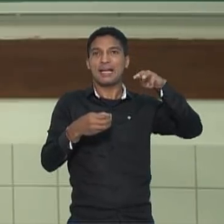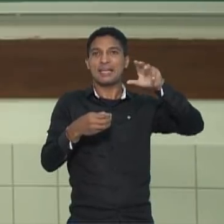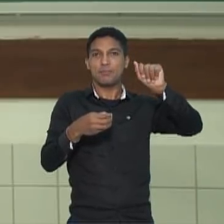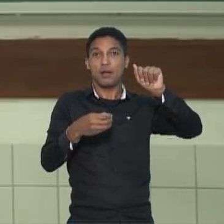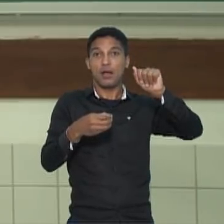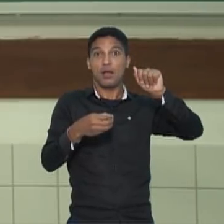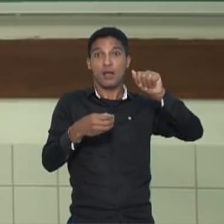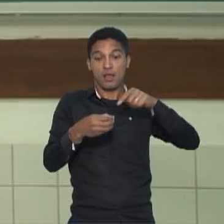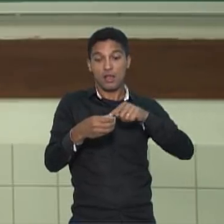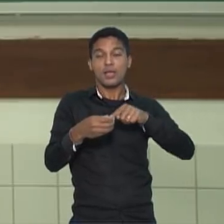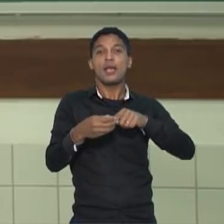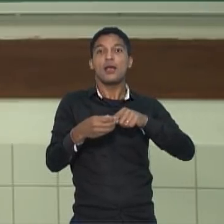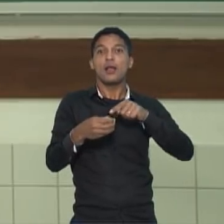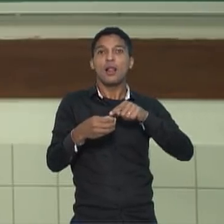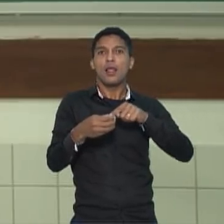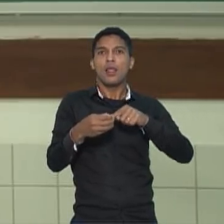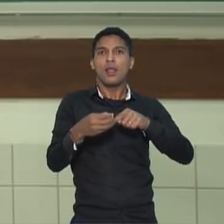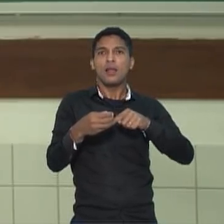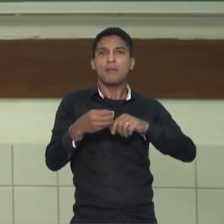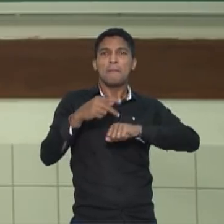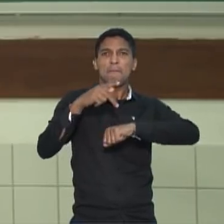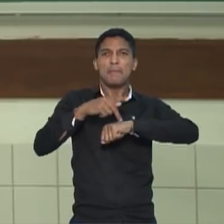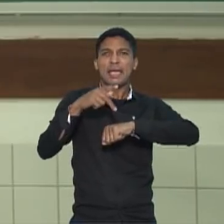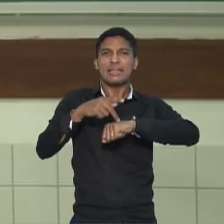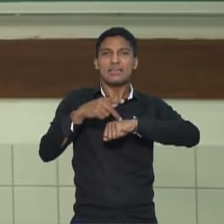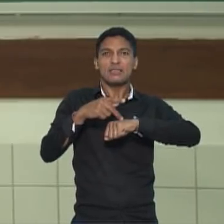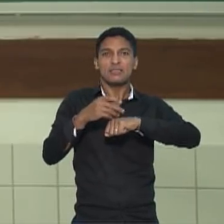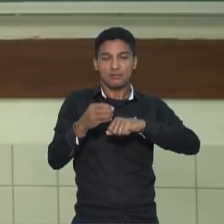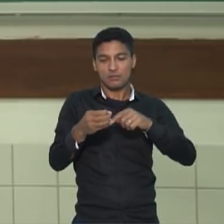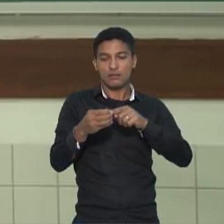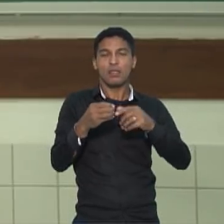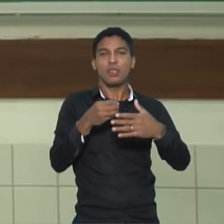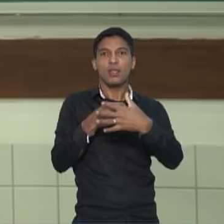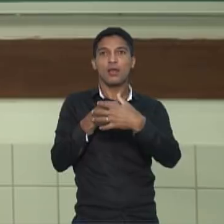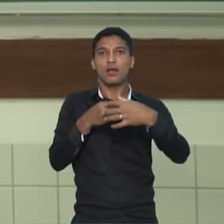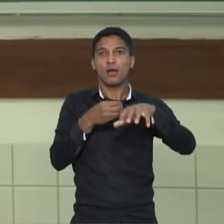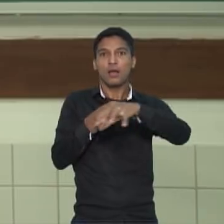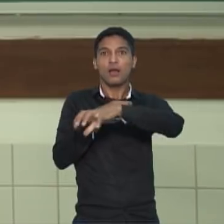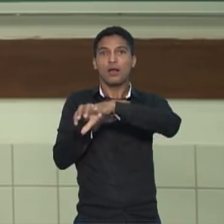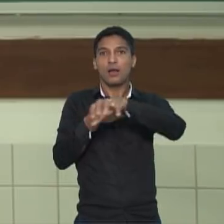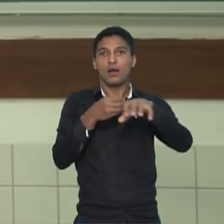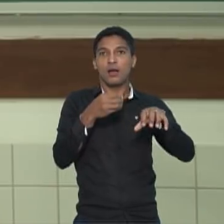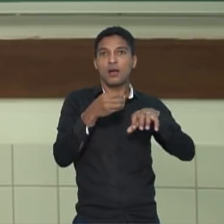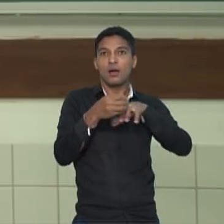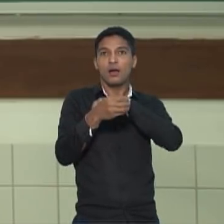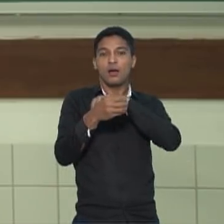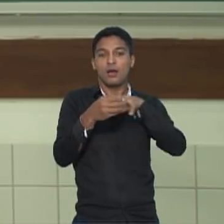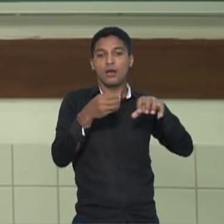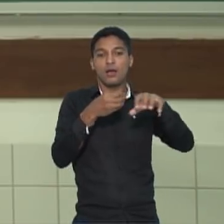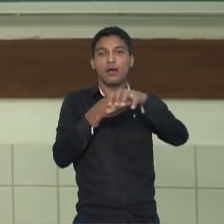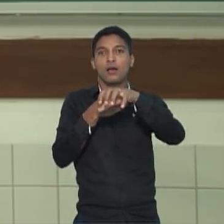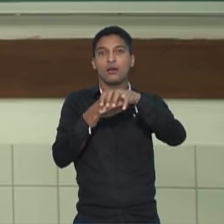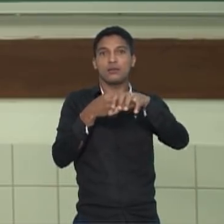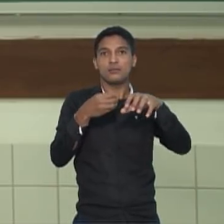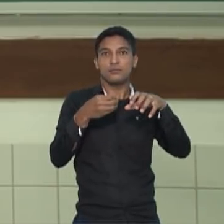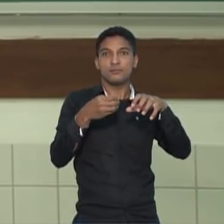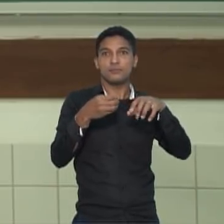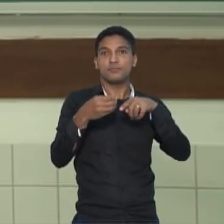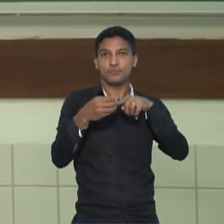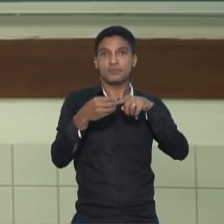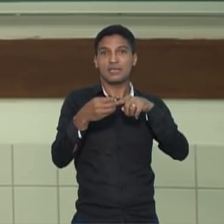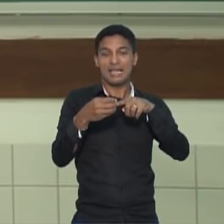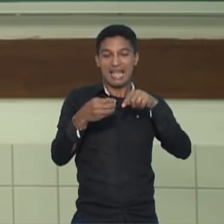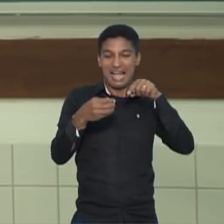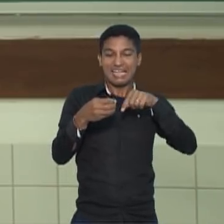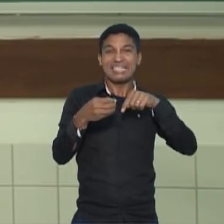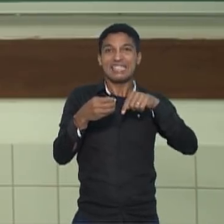quando o magma subia pelo manto, mesmo chegando na crosta, só que se solidificou